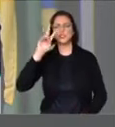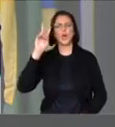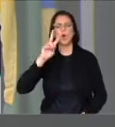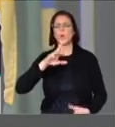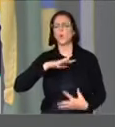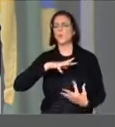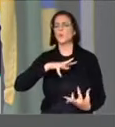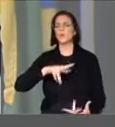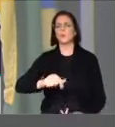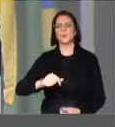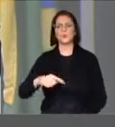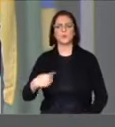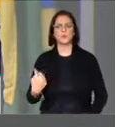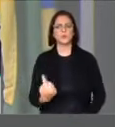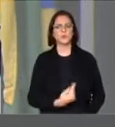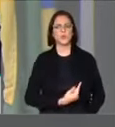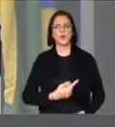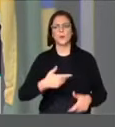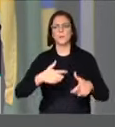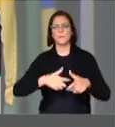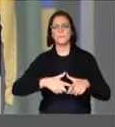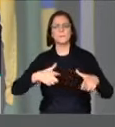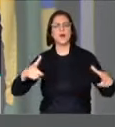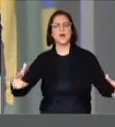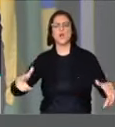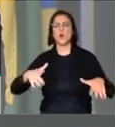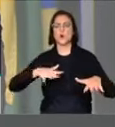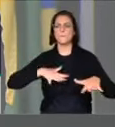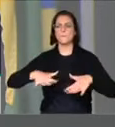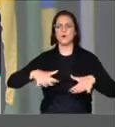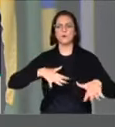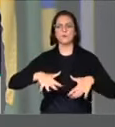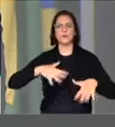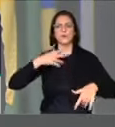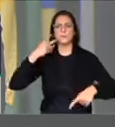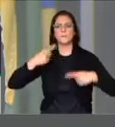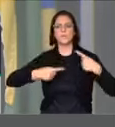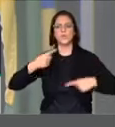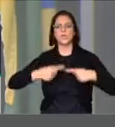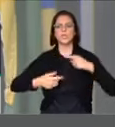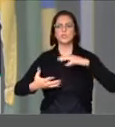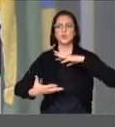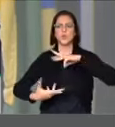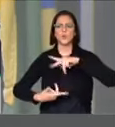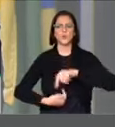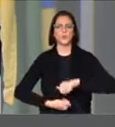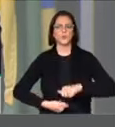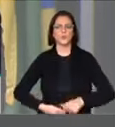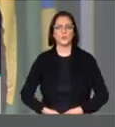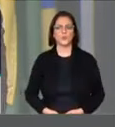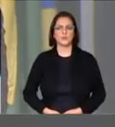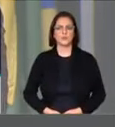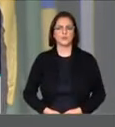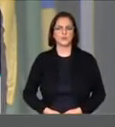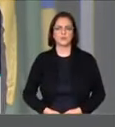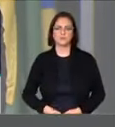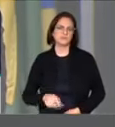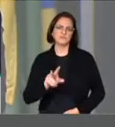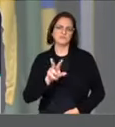Nós somos o maior movimento político do mundo. E não vamos deixar de